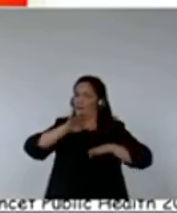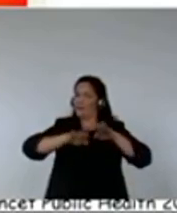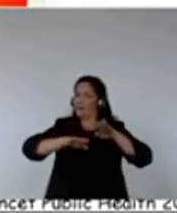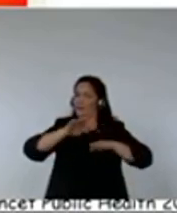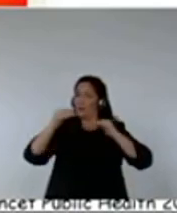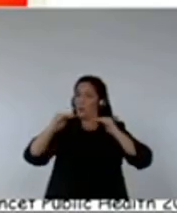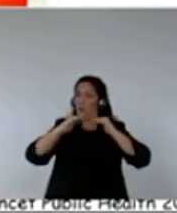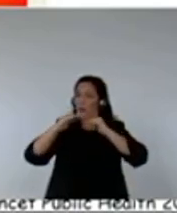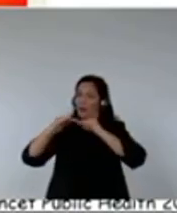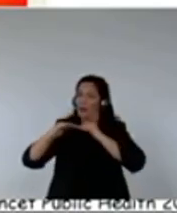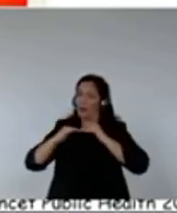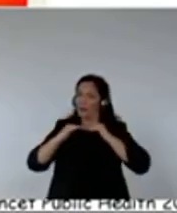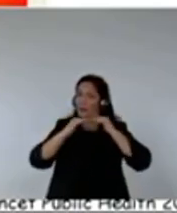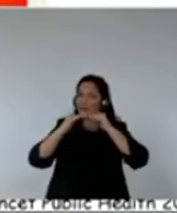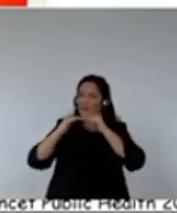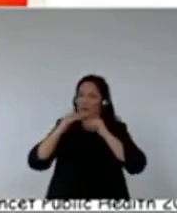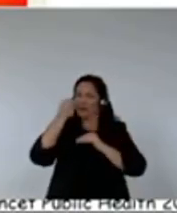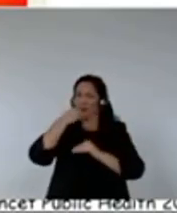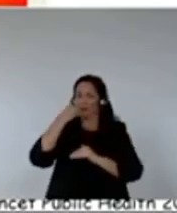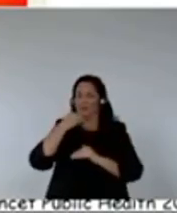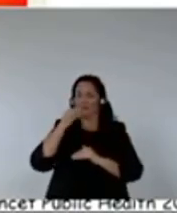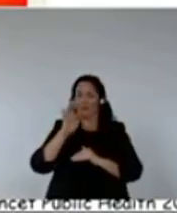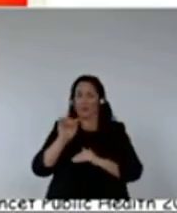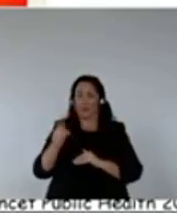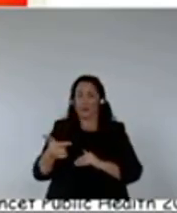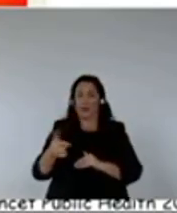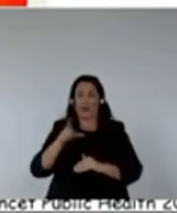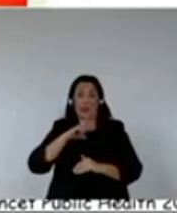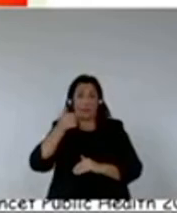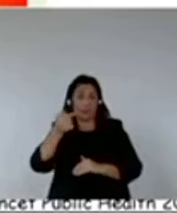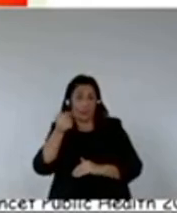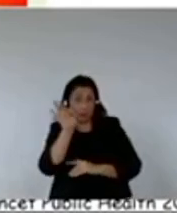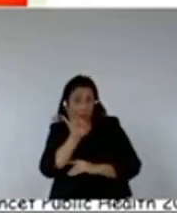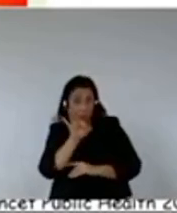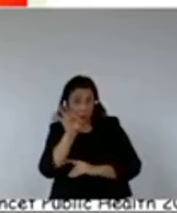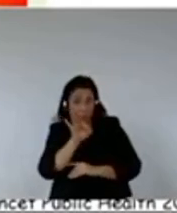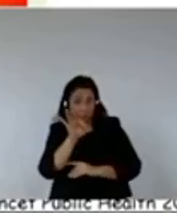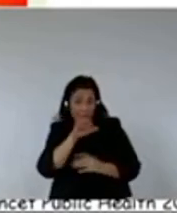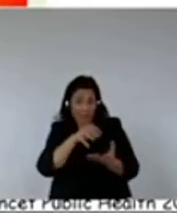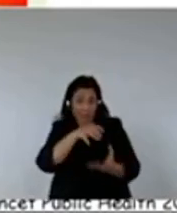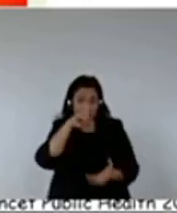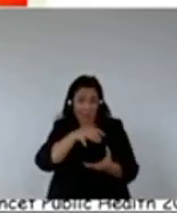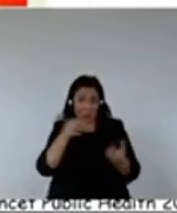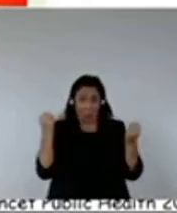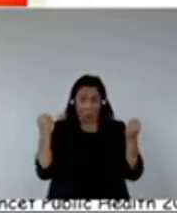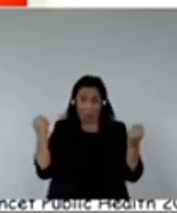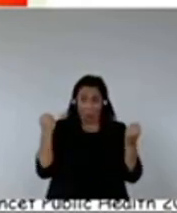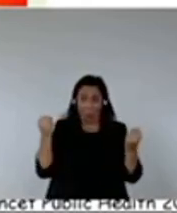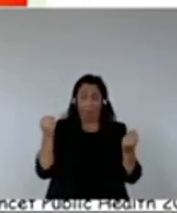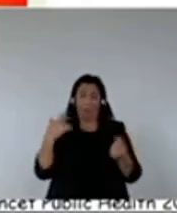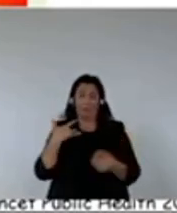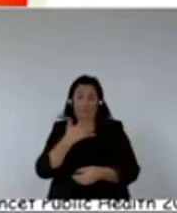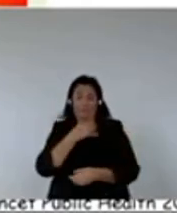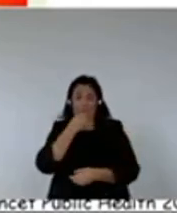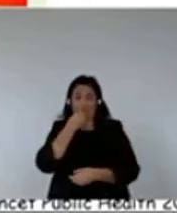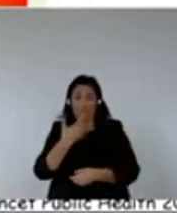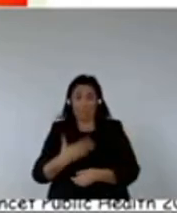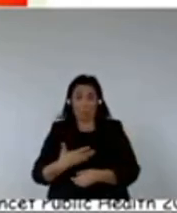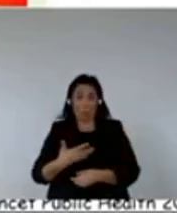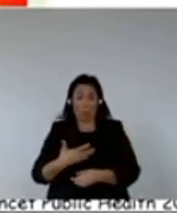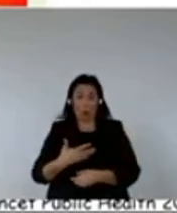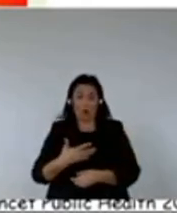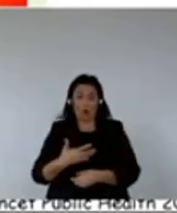no indivíduo robusto nós temos 7% de mortalidade, que nem é uma mortalidade tão alta, e olha